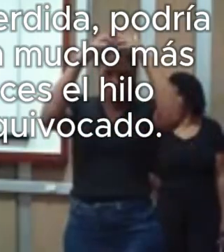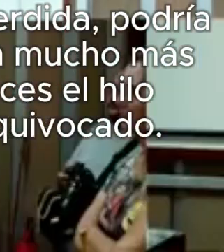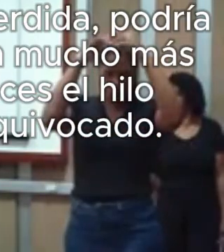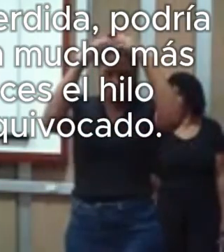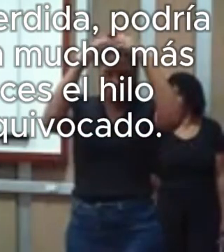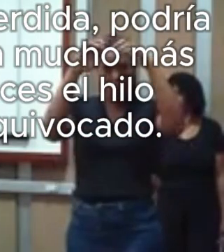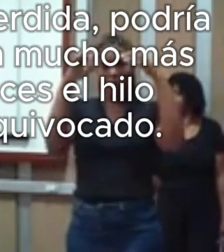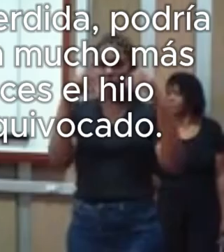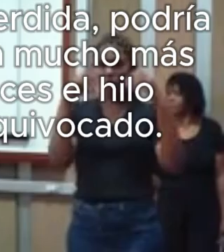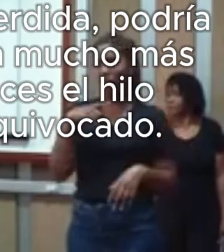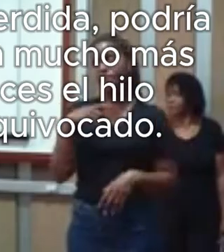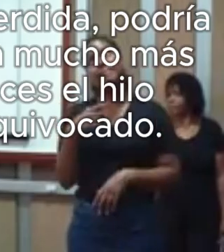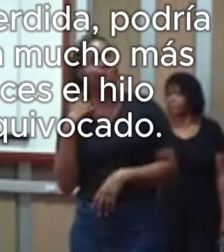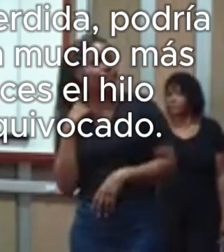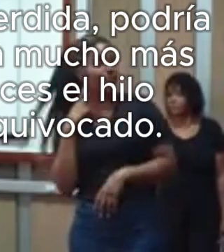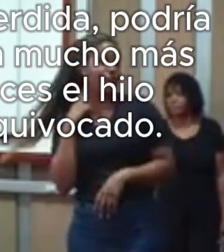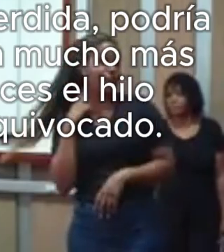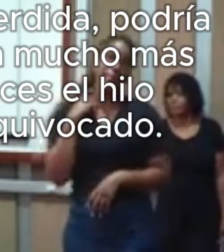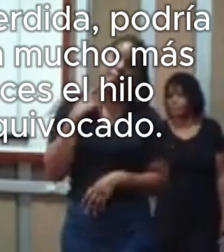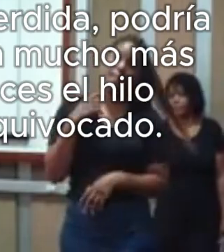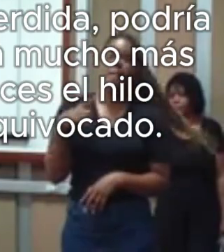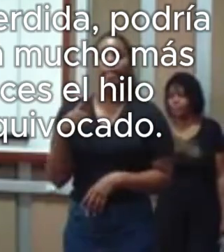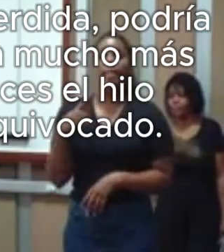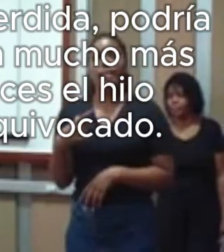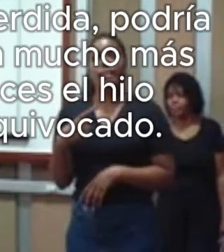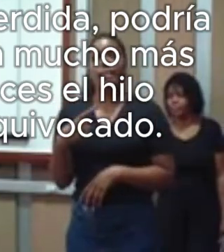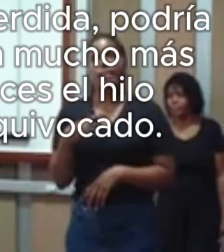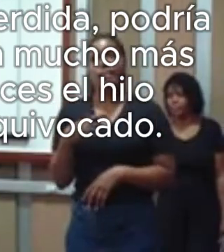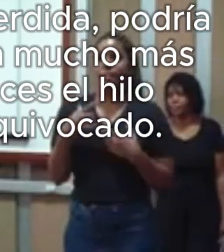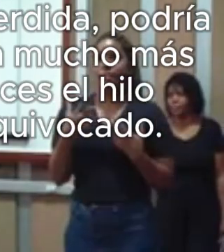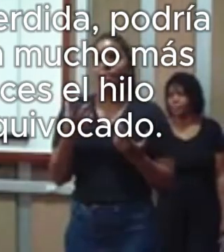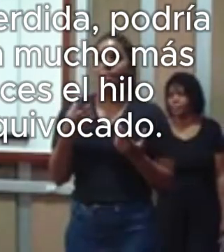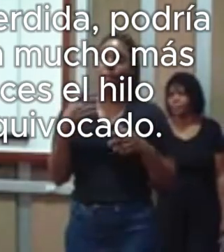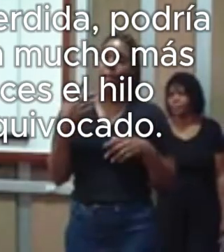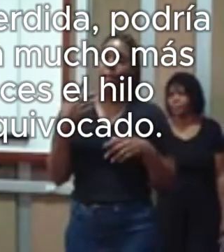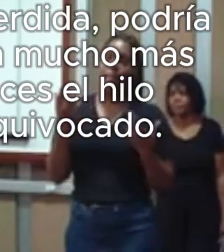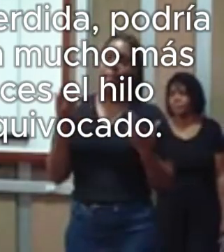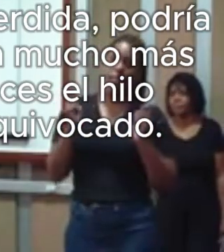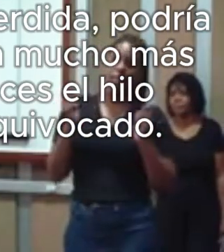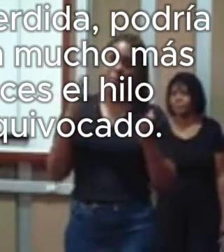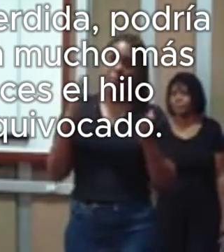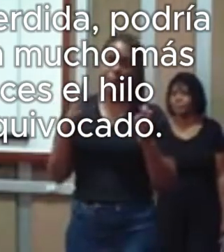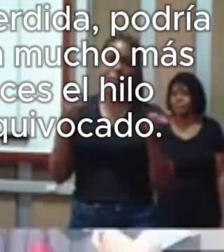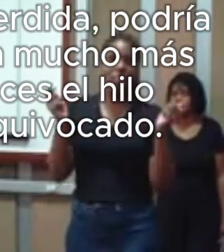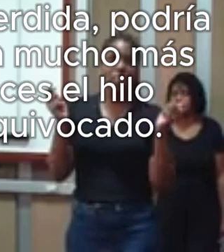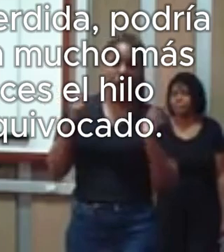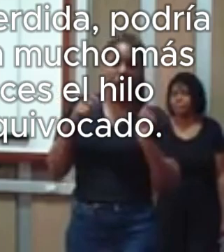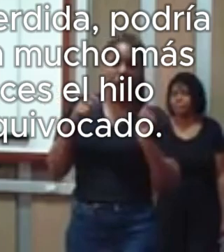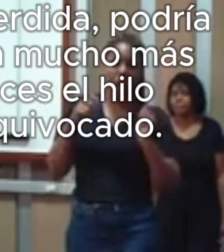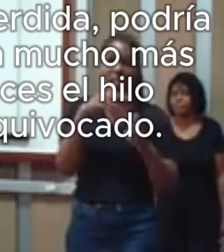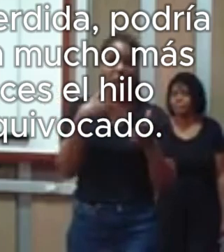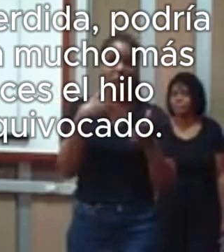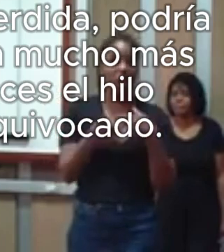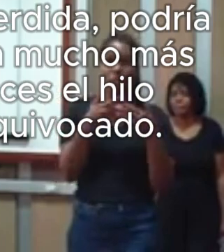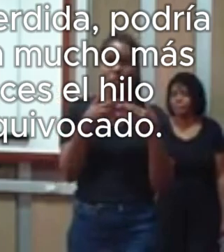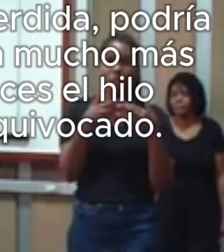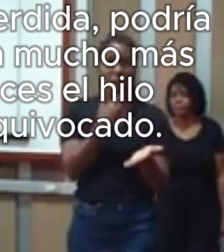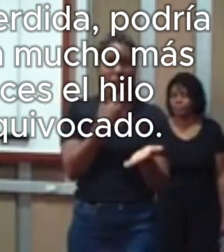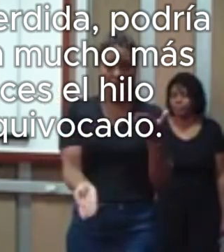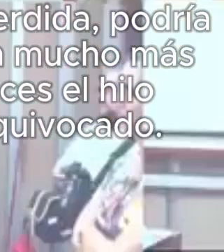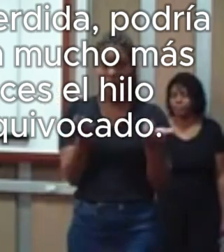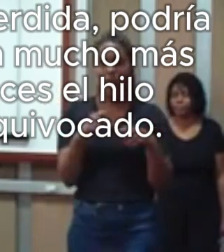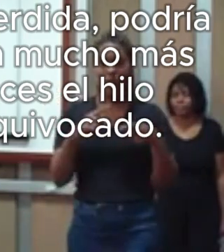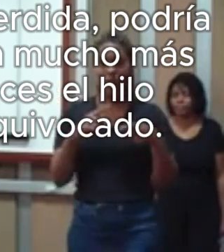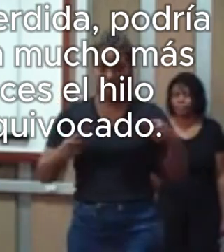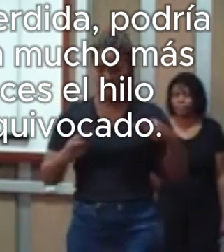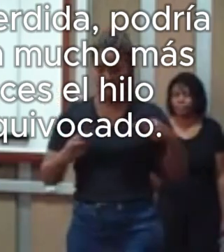Assim, teoricamente, você pode usar para regenerar qualquer coisa que foi perdida, poderia ser regenerada. O que acontece é